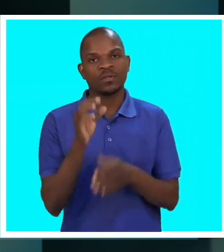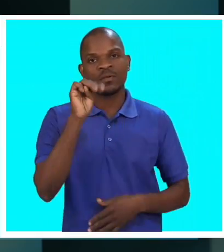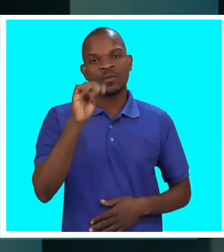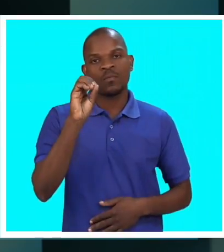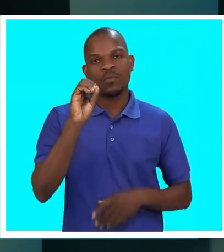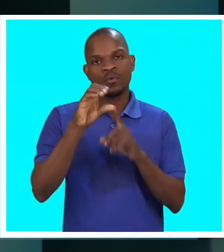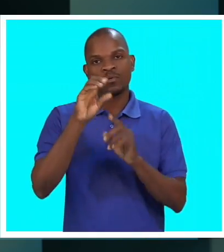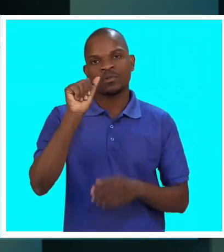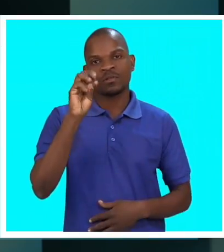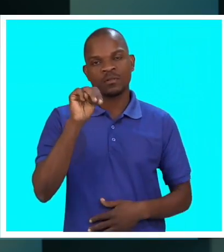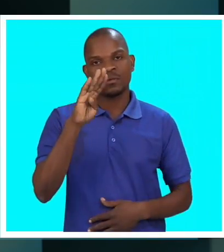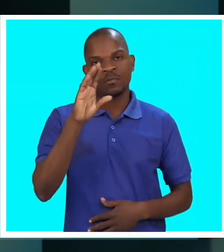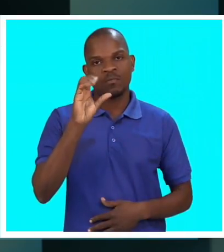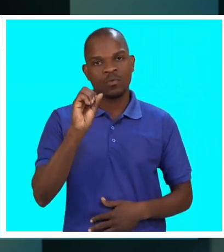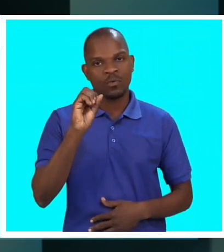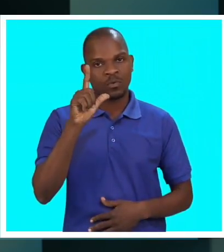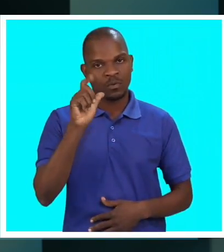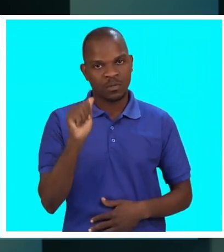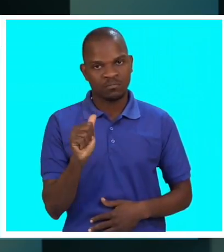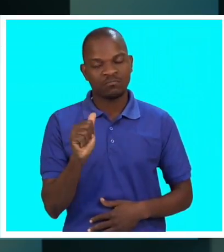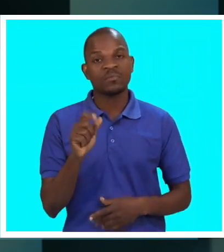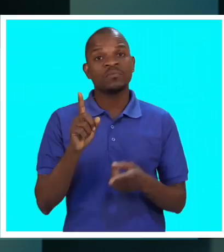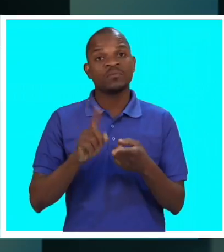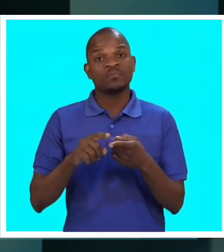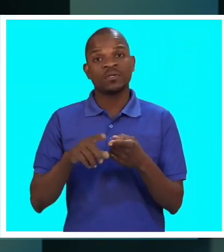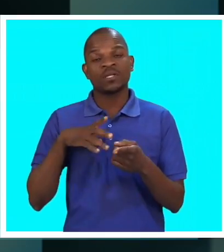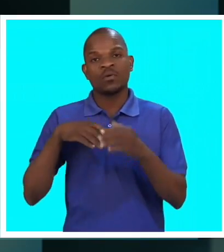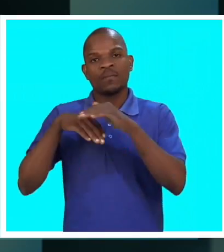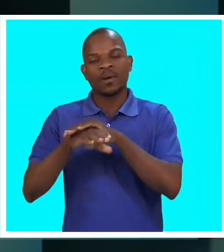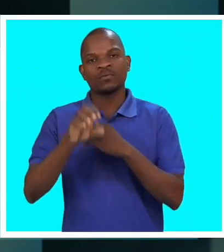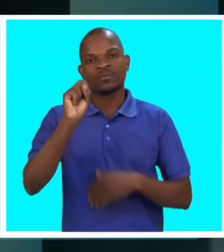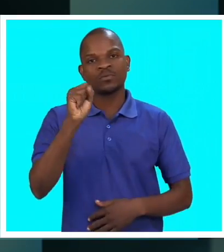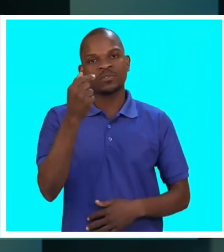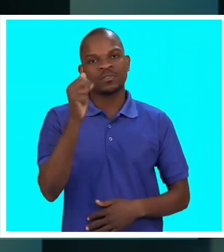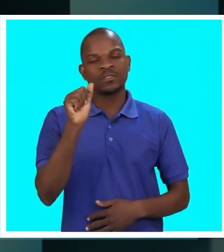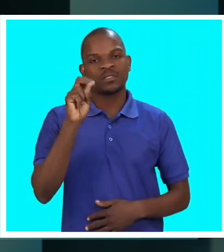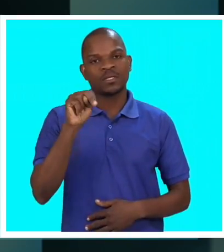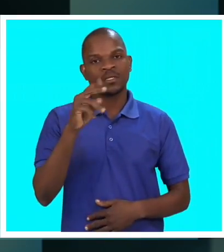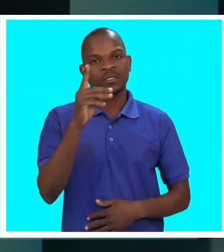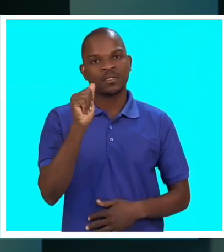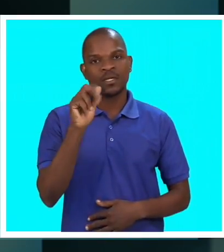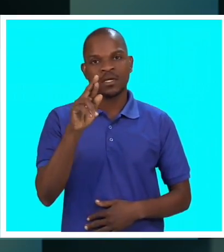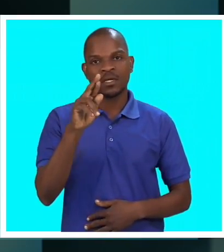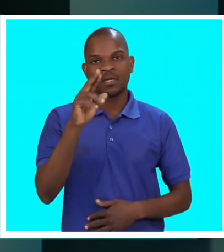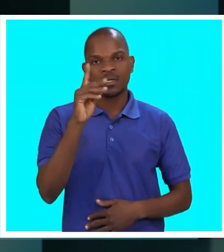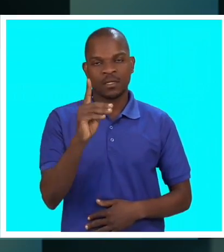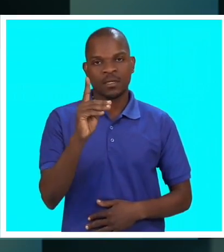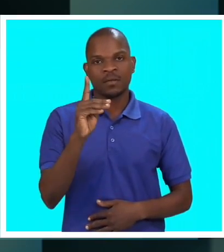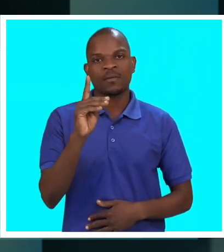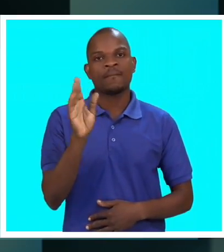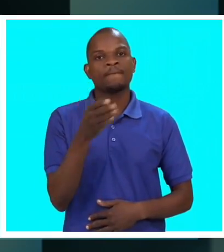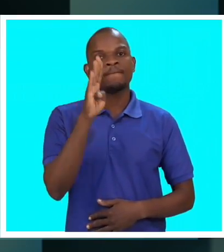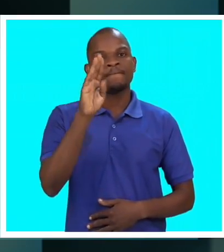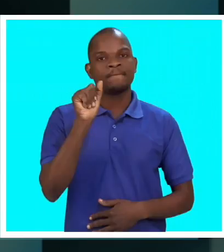Administração do Estado do Banco pediu e mandatou para assegurar o senhor presidente da Liga que até